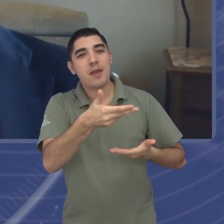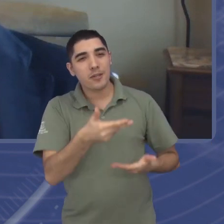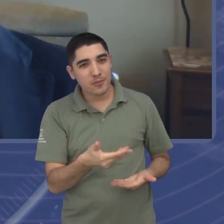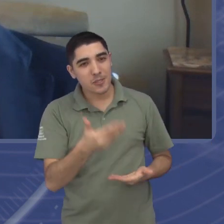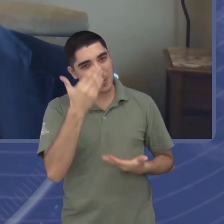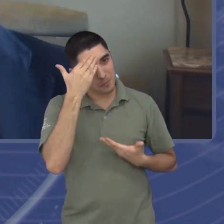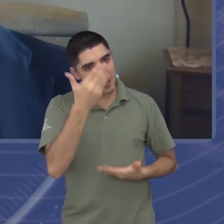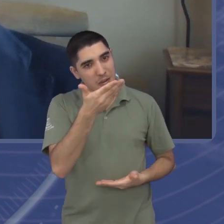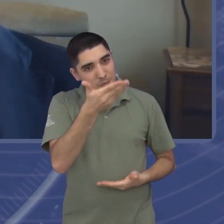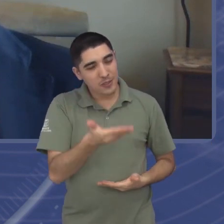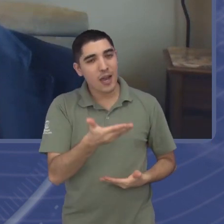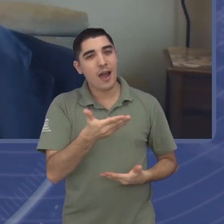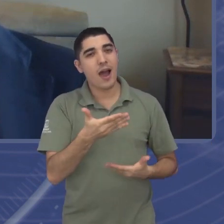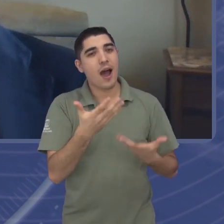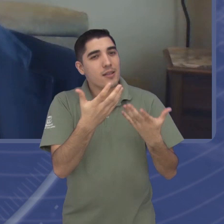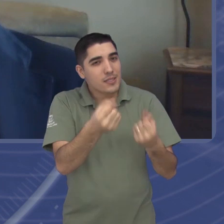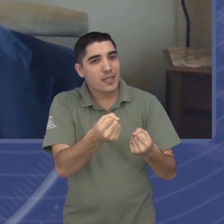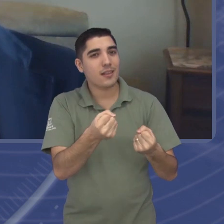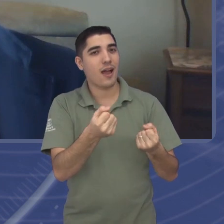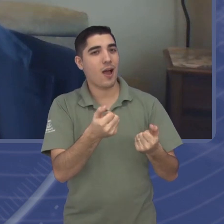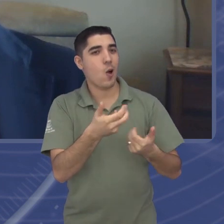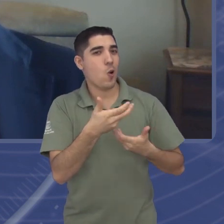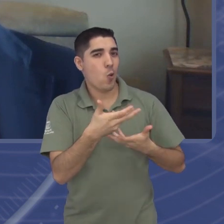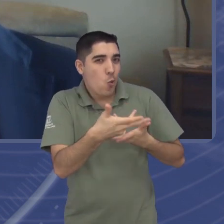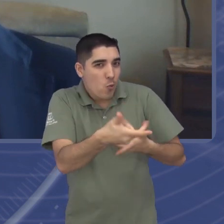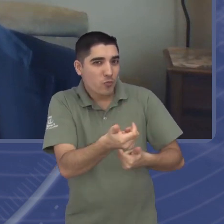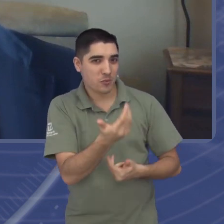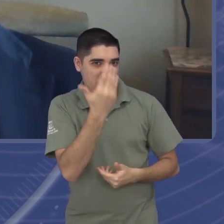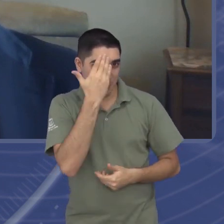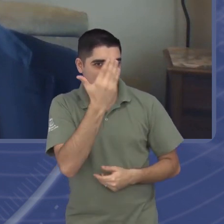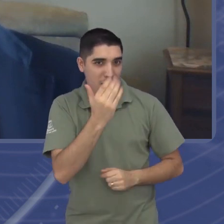bem-vindo, doutor. Muito obrigada por aceitar nosso convite.